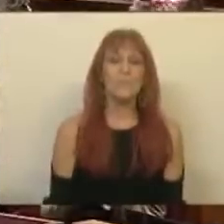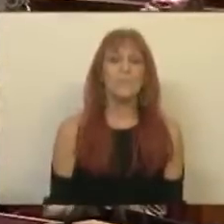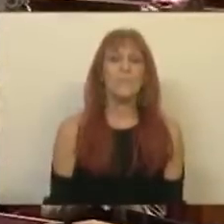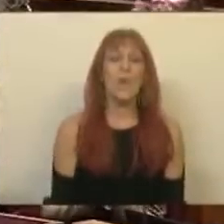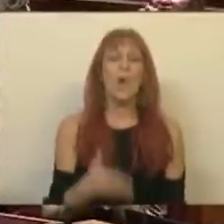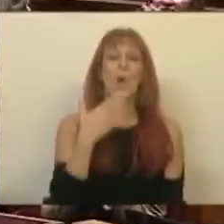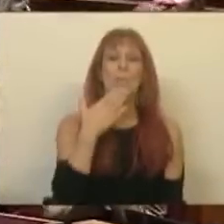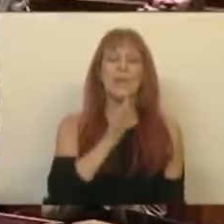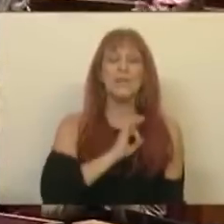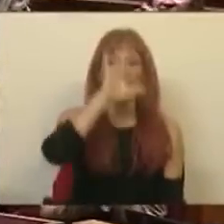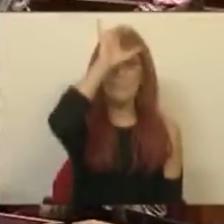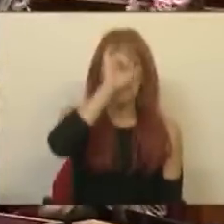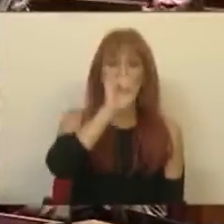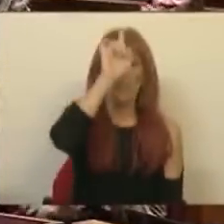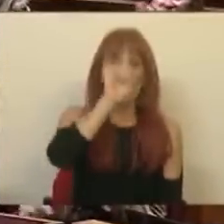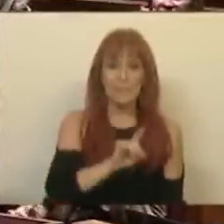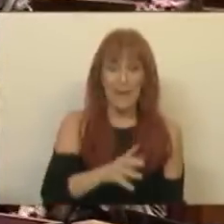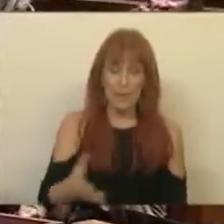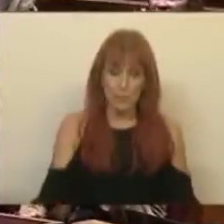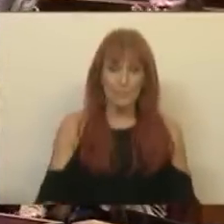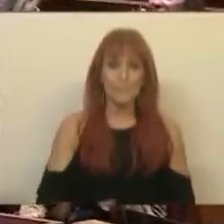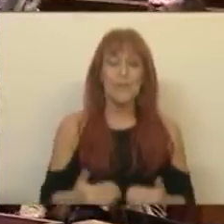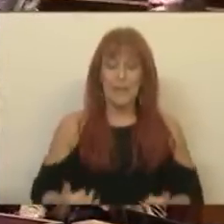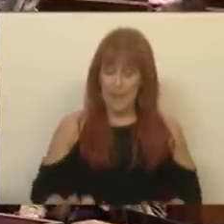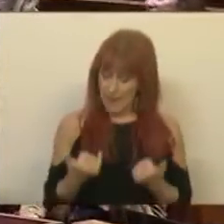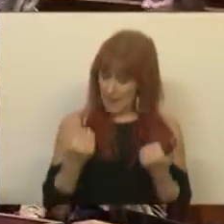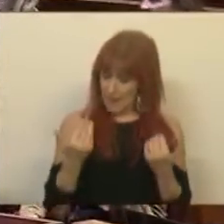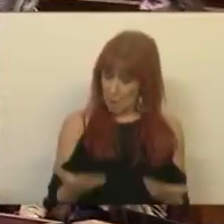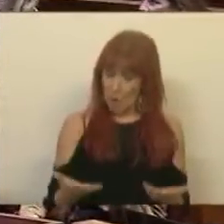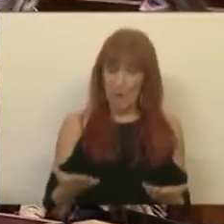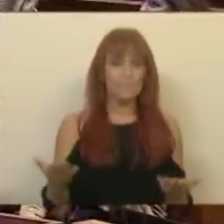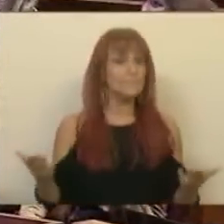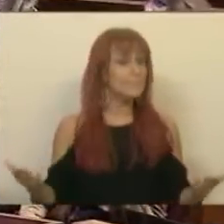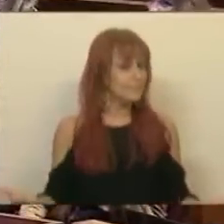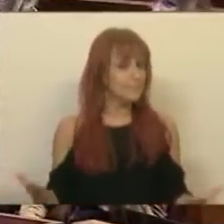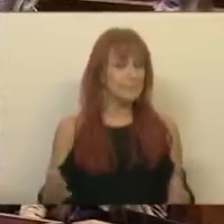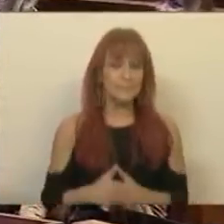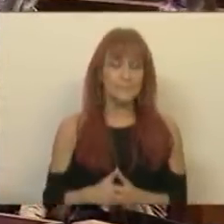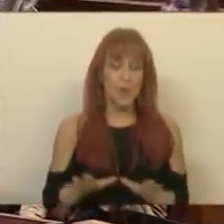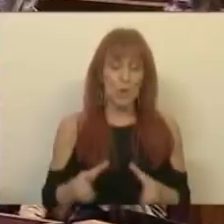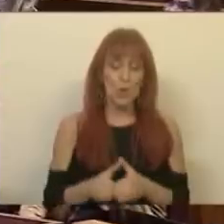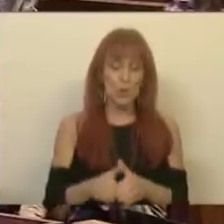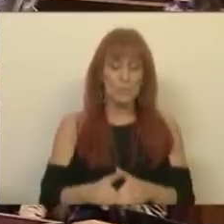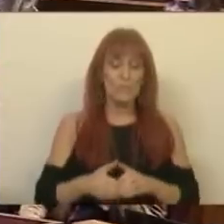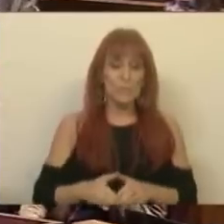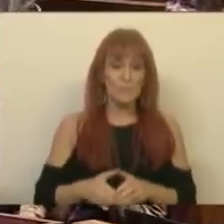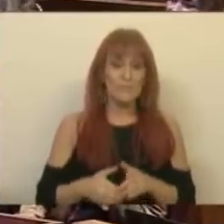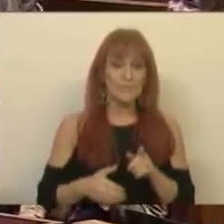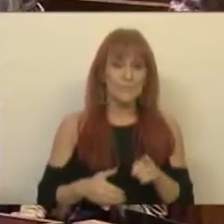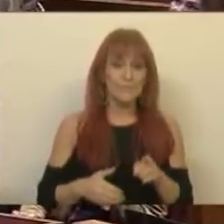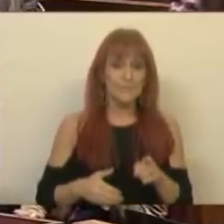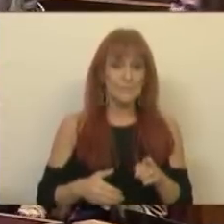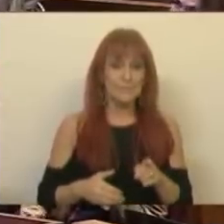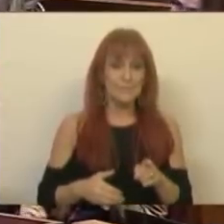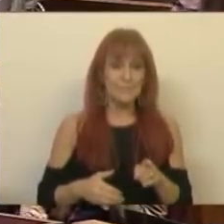obrigado assim a primário Ministro e agora vez do grupo alimentar